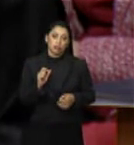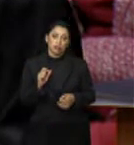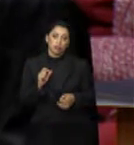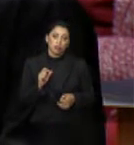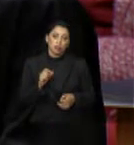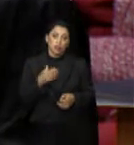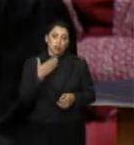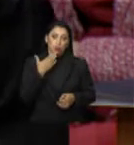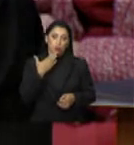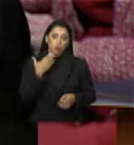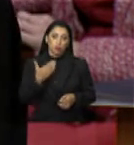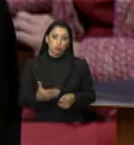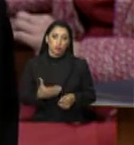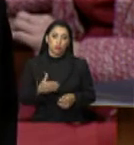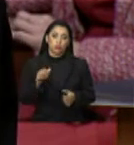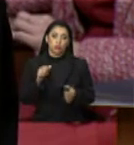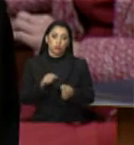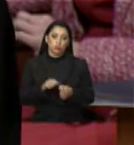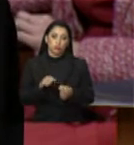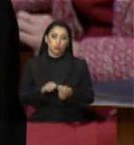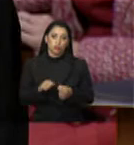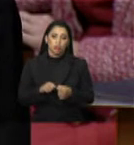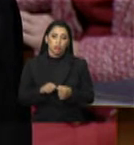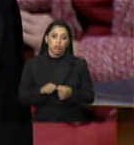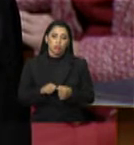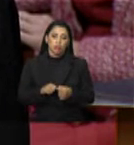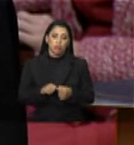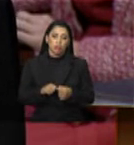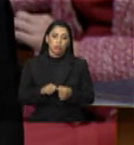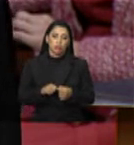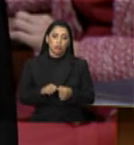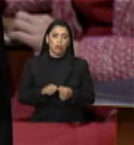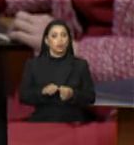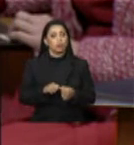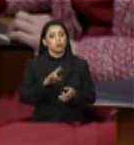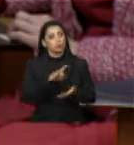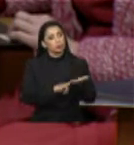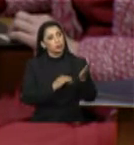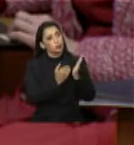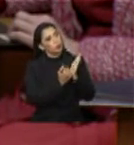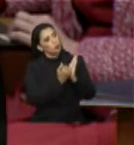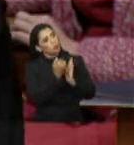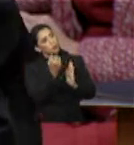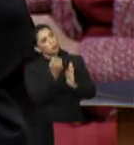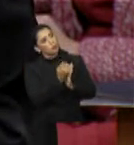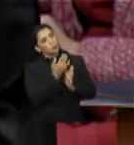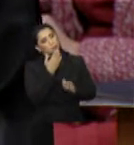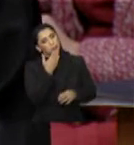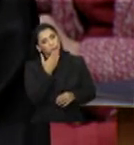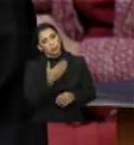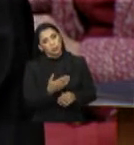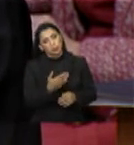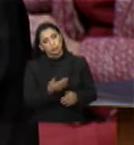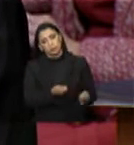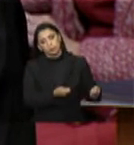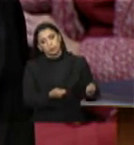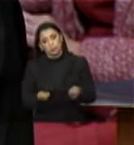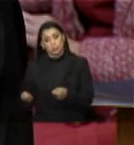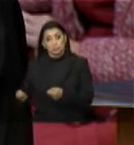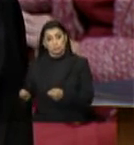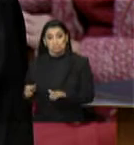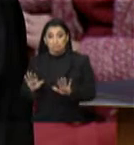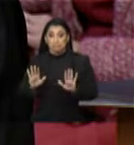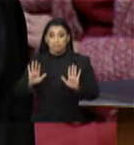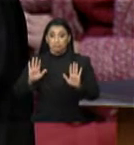o pedido que é que foi veiculado na petição inicial e nos tomou